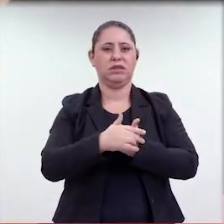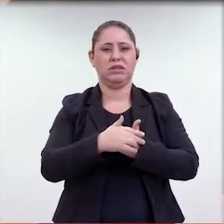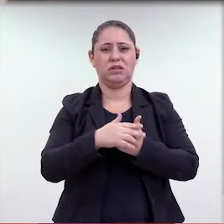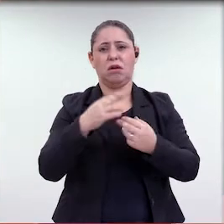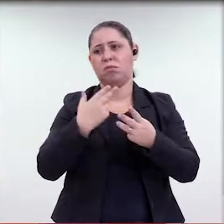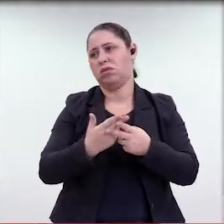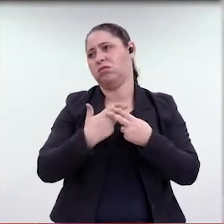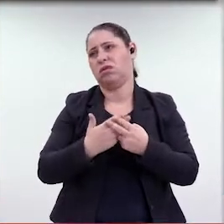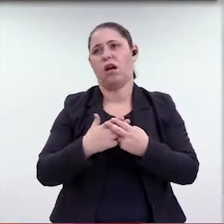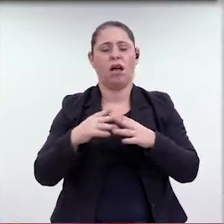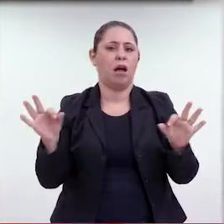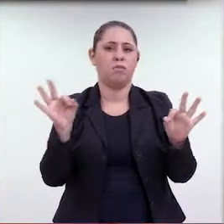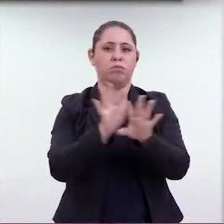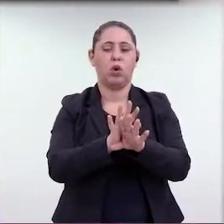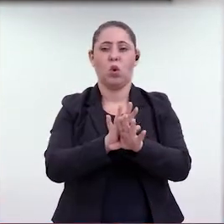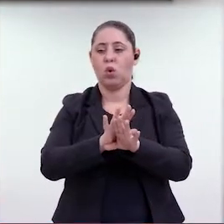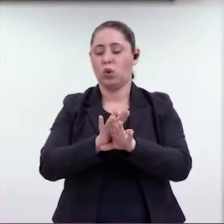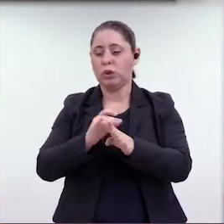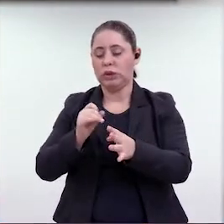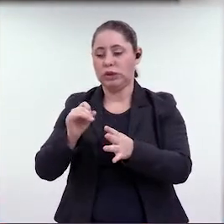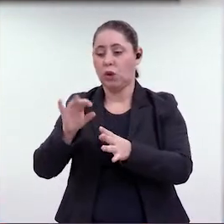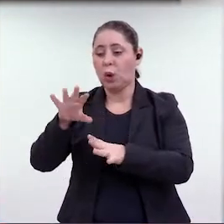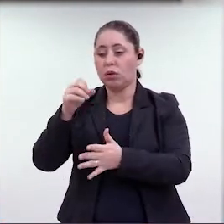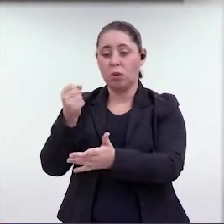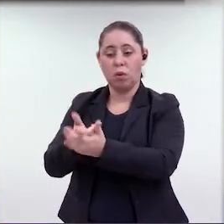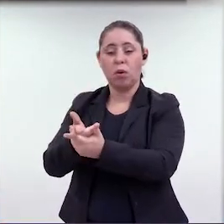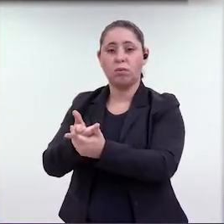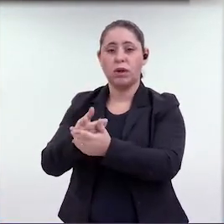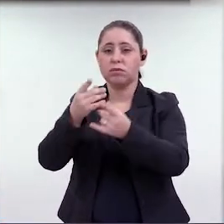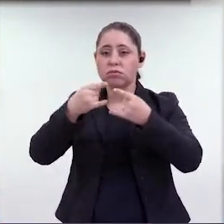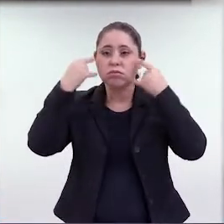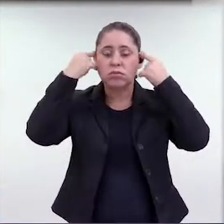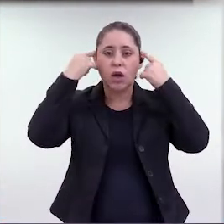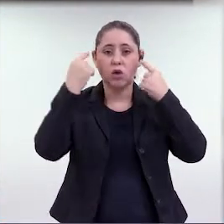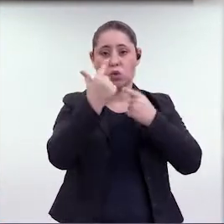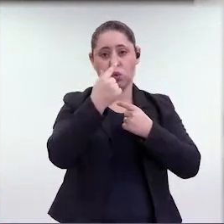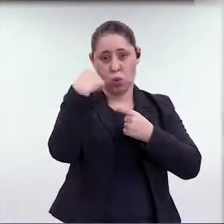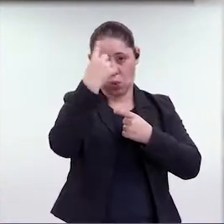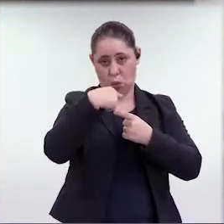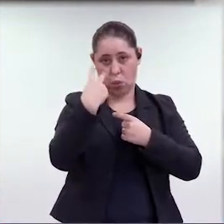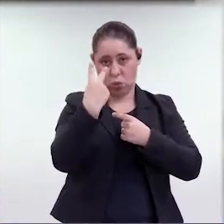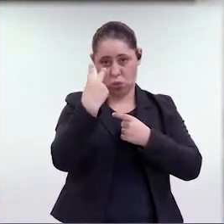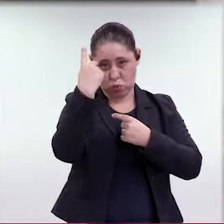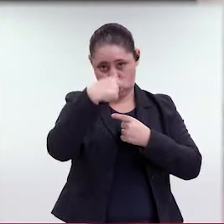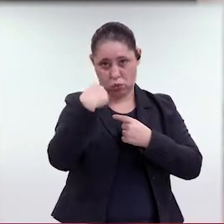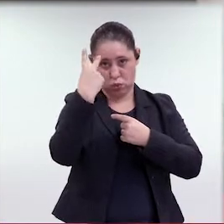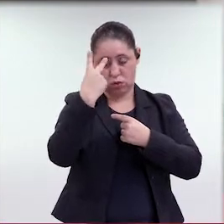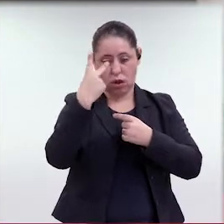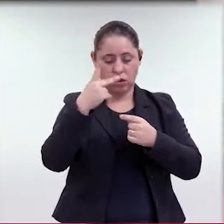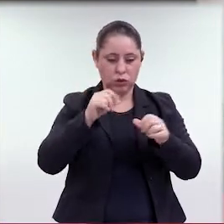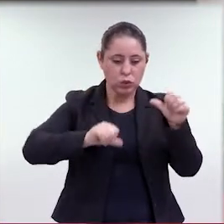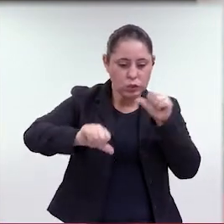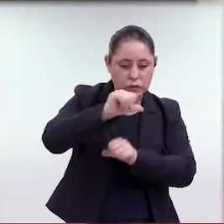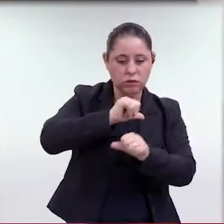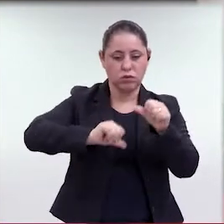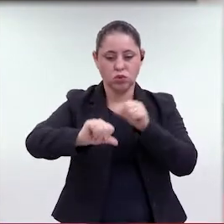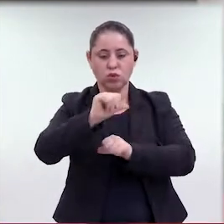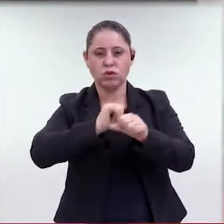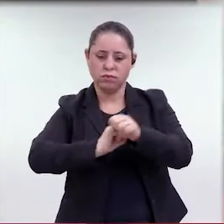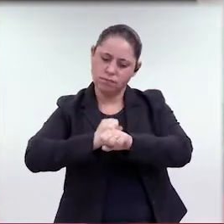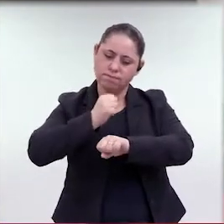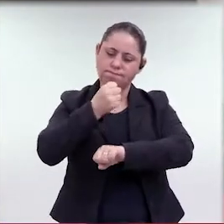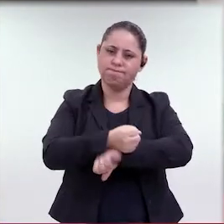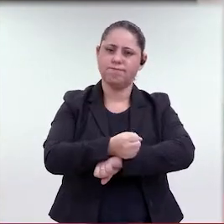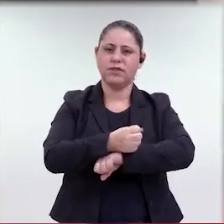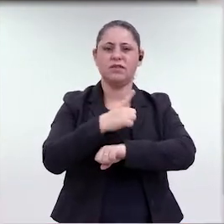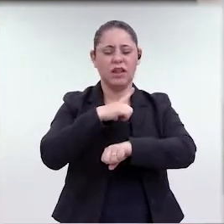pouco a paciência, comprei a descartável mesmo. E de 2 em 2 horas a gente tem que fazer esse esforço. Não que